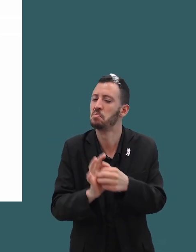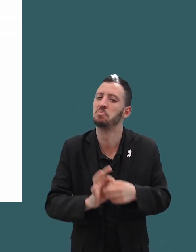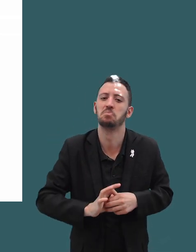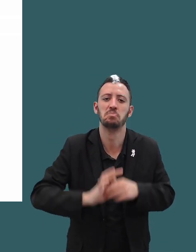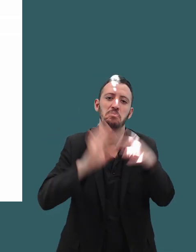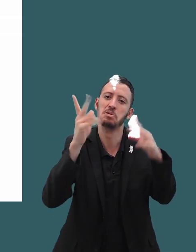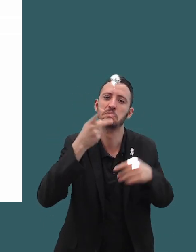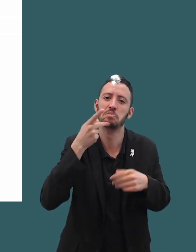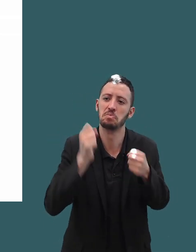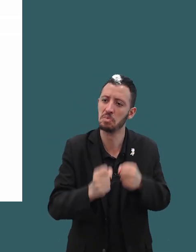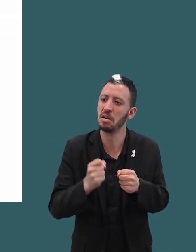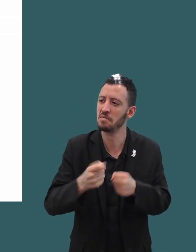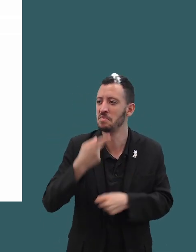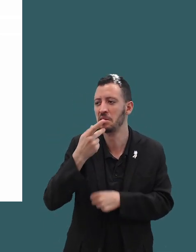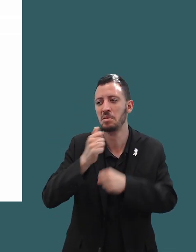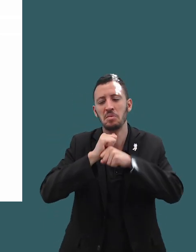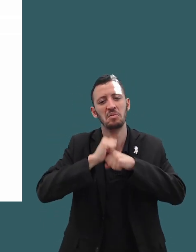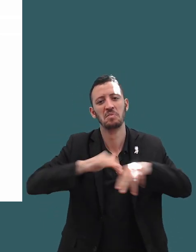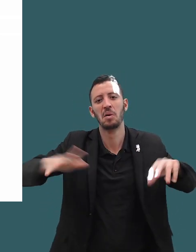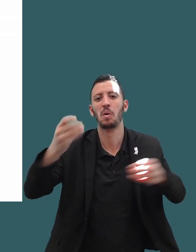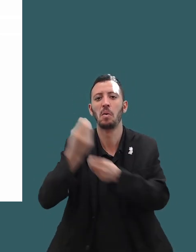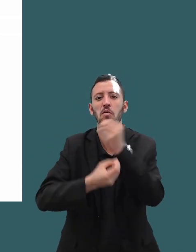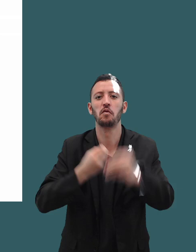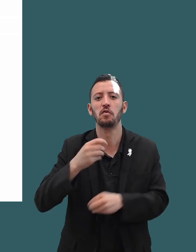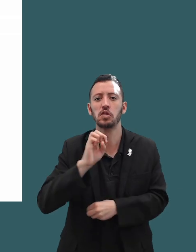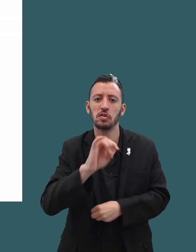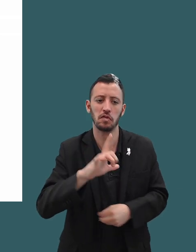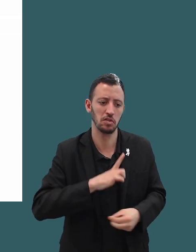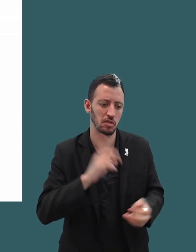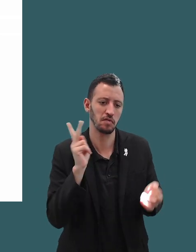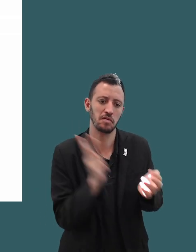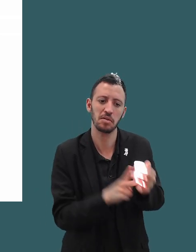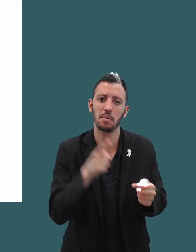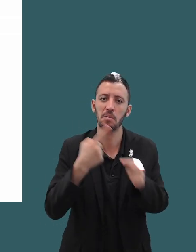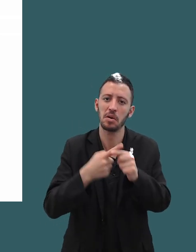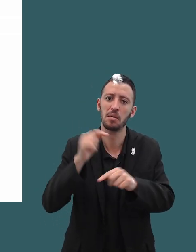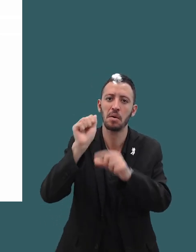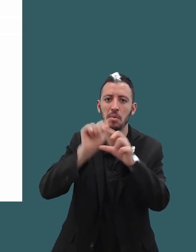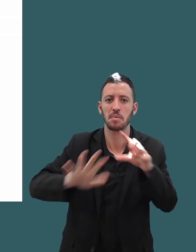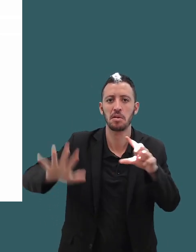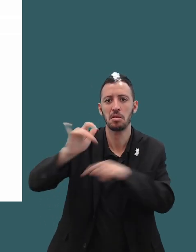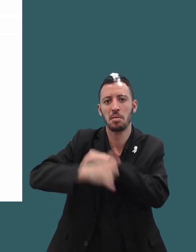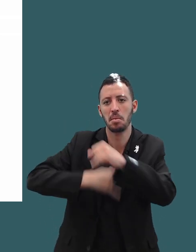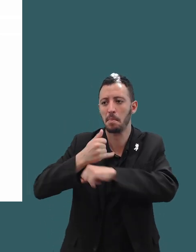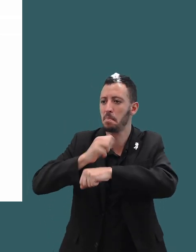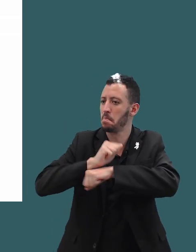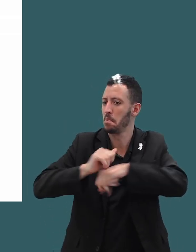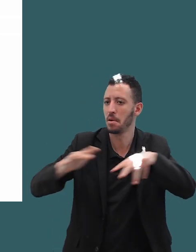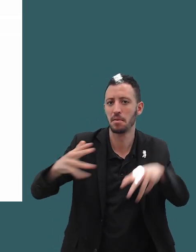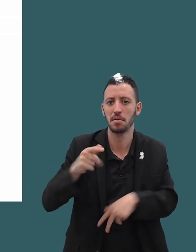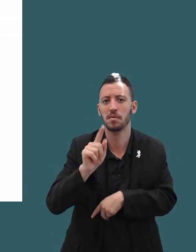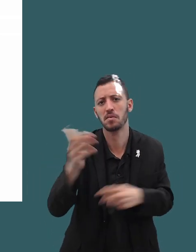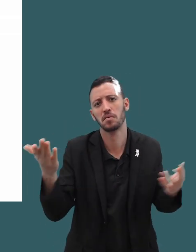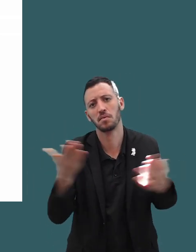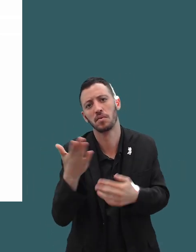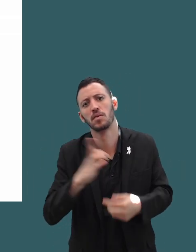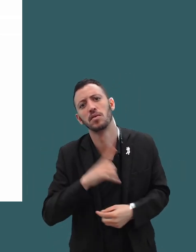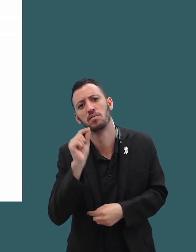livremente, como se eles fossem legitimados por essas autoridades e pelas plataformas. Além disso, a gente vai ter aí